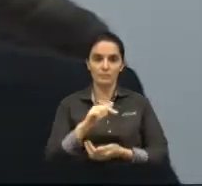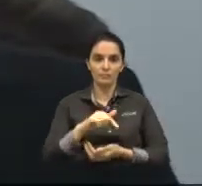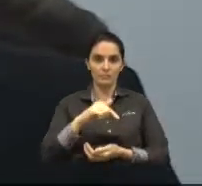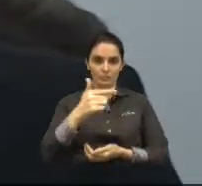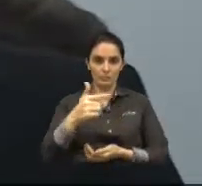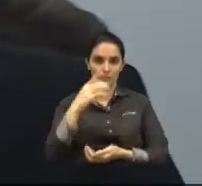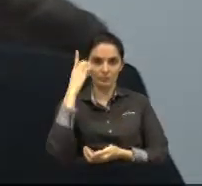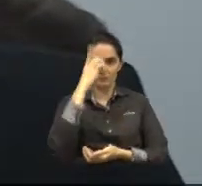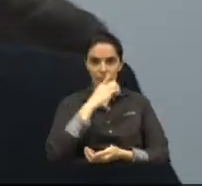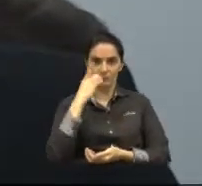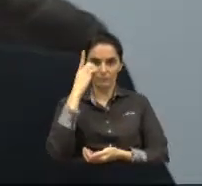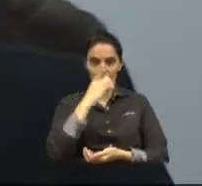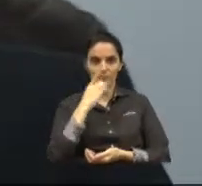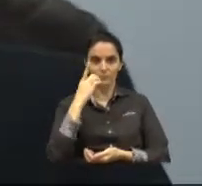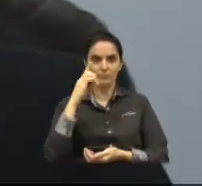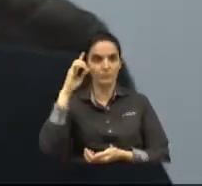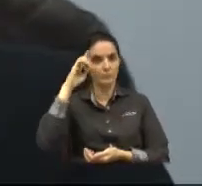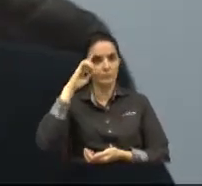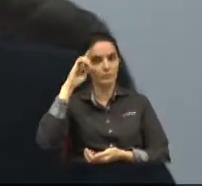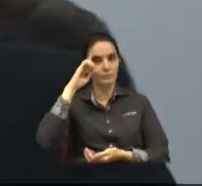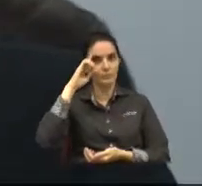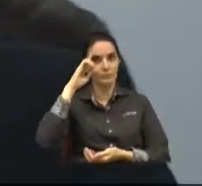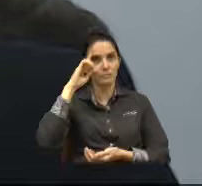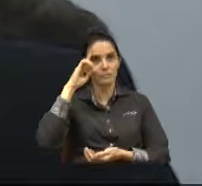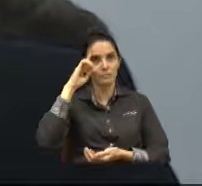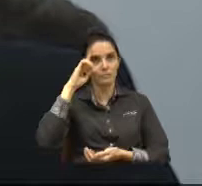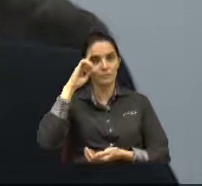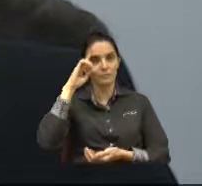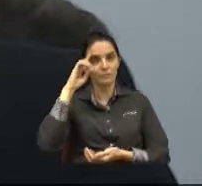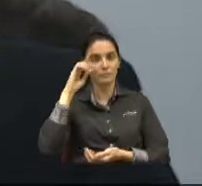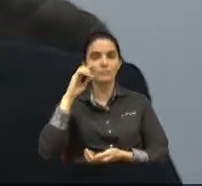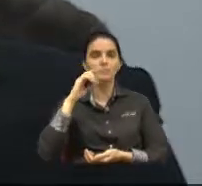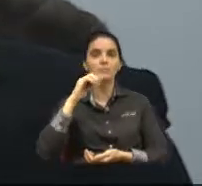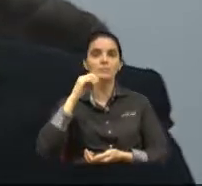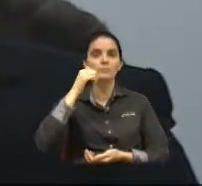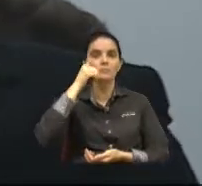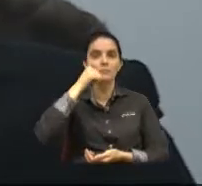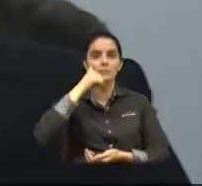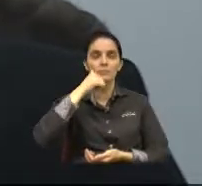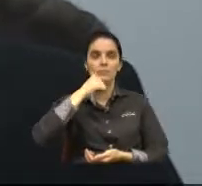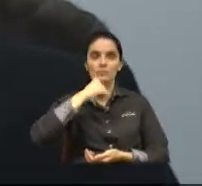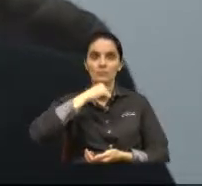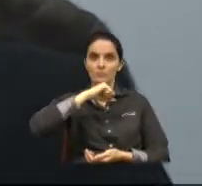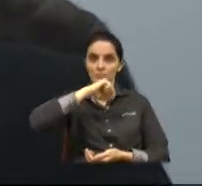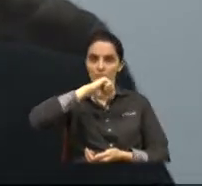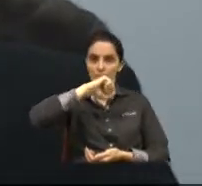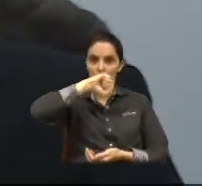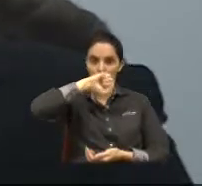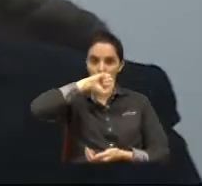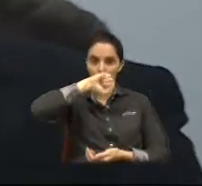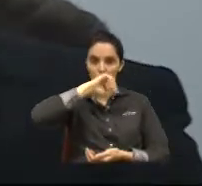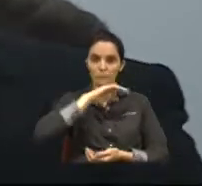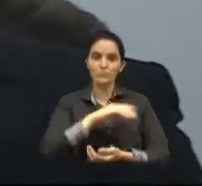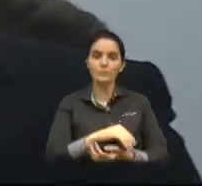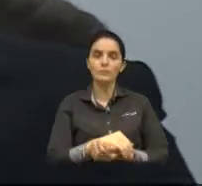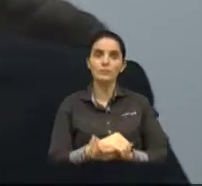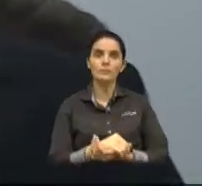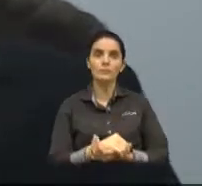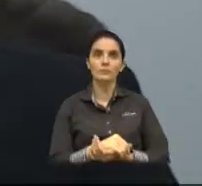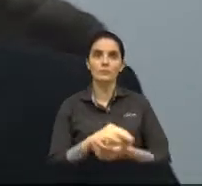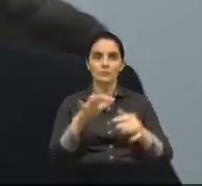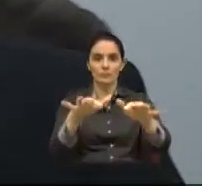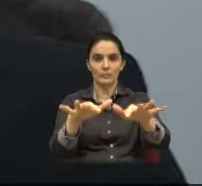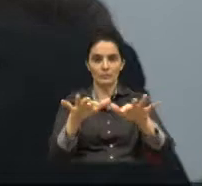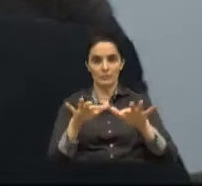né, é o Dia das Mães, e até para que tivesse quórum aqui, um público